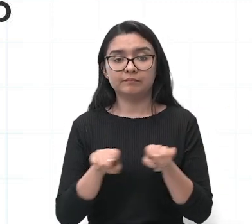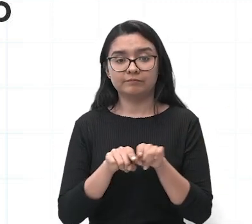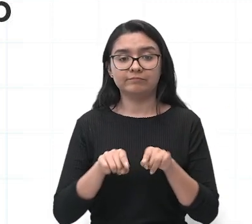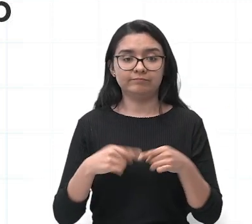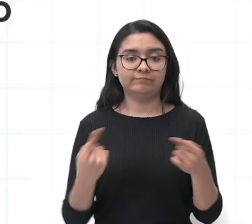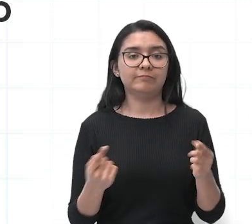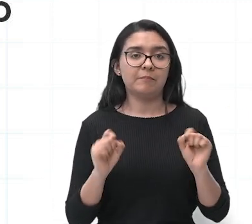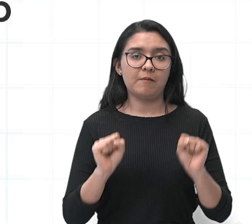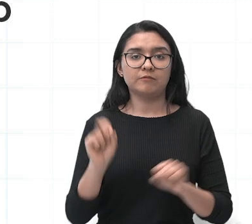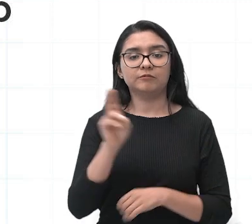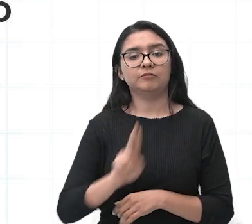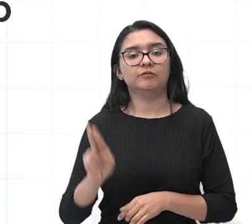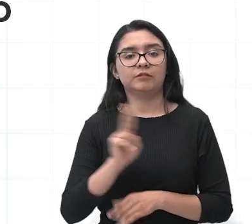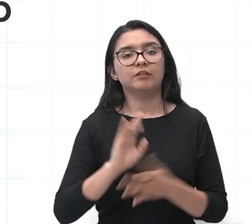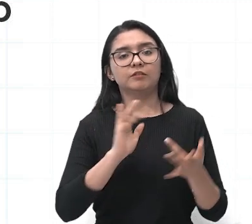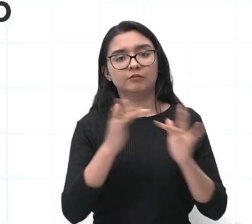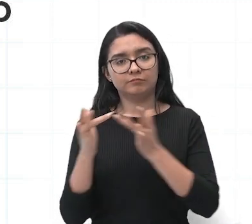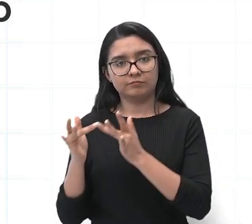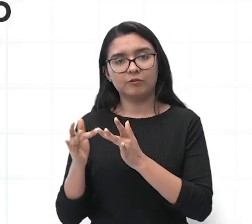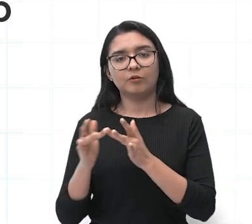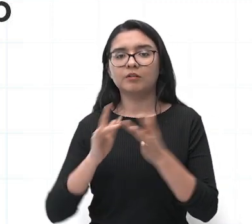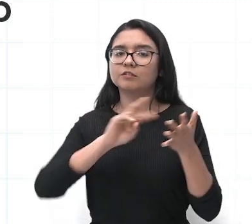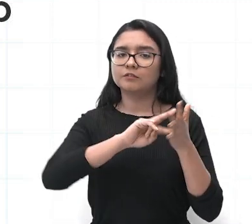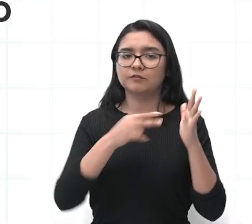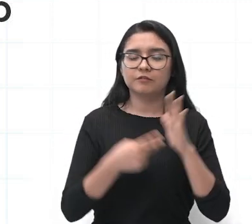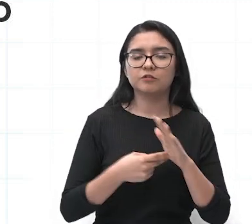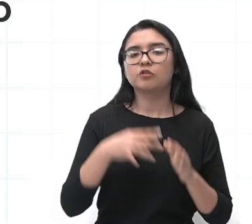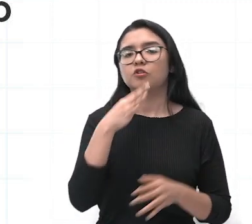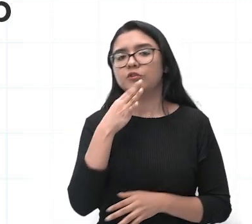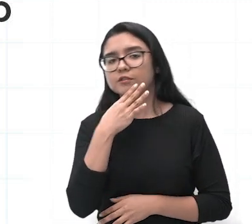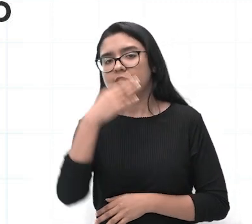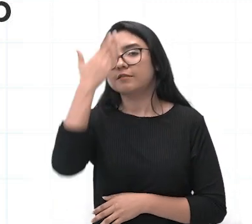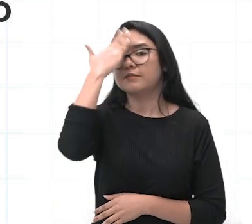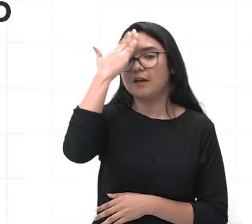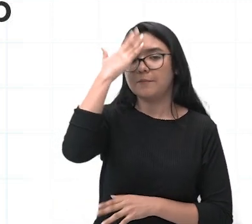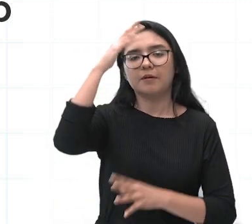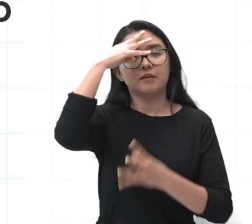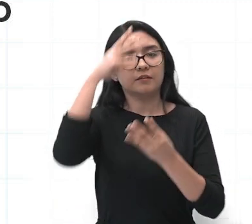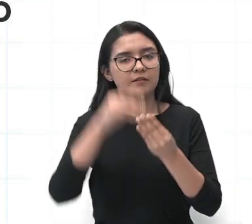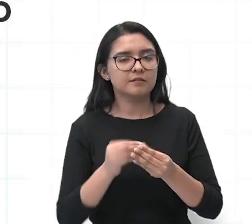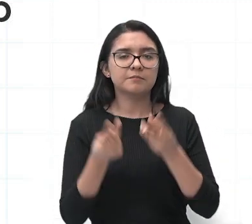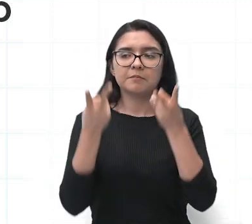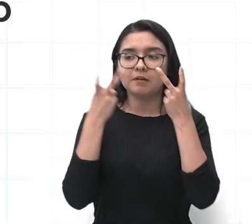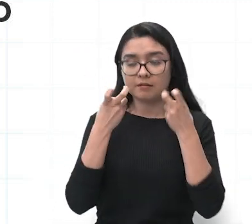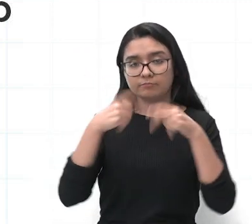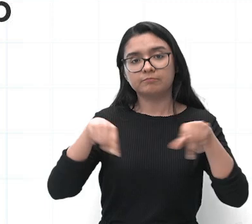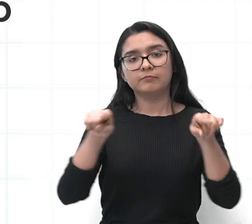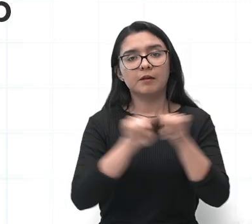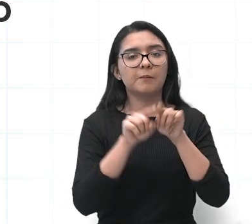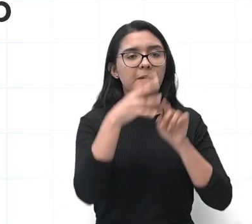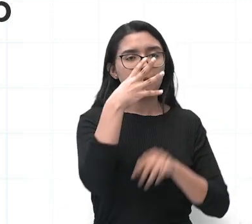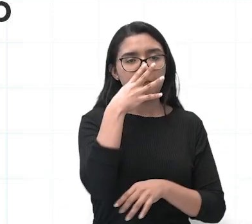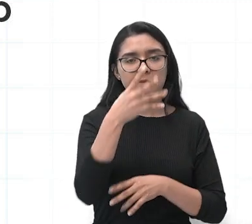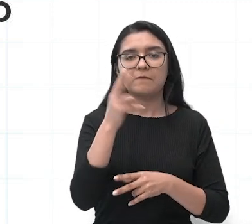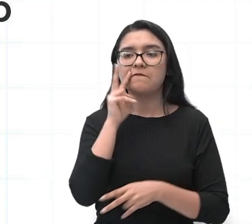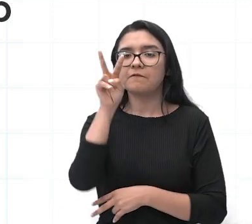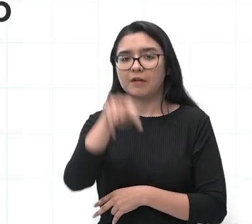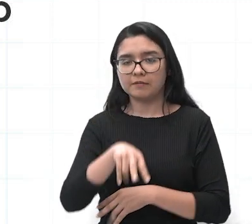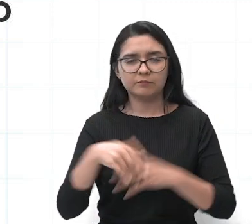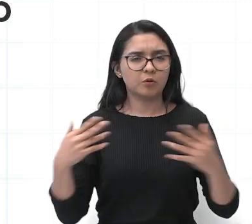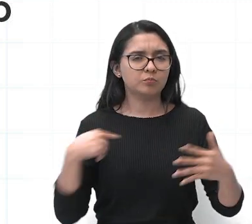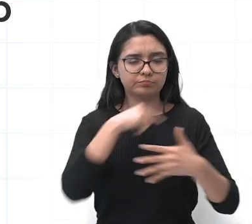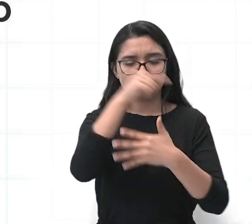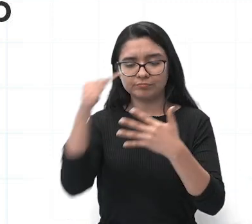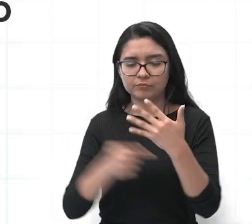muito legal. Então, tem esses sentidos de conhecer, de saber, entender, perceber, observar e ver. Então, tudo